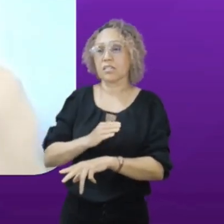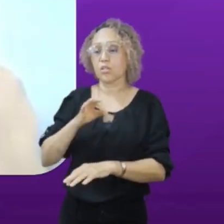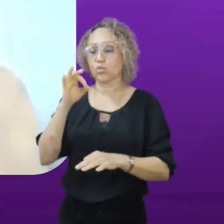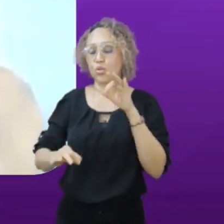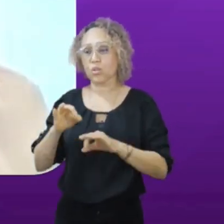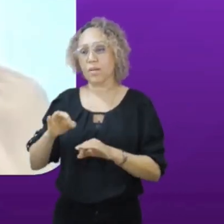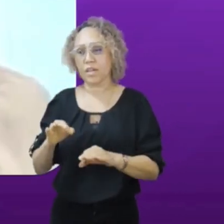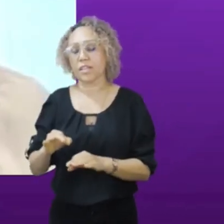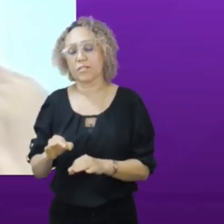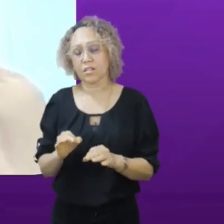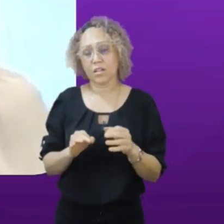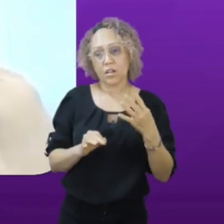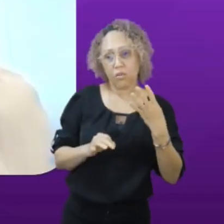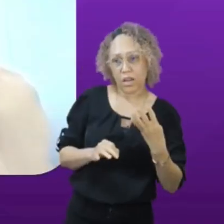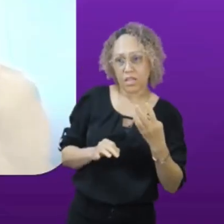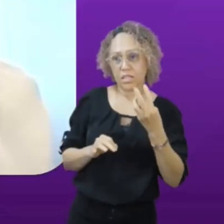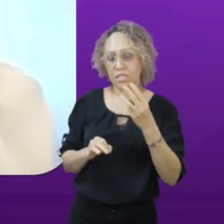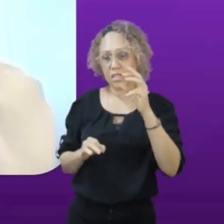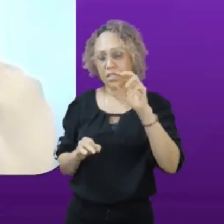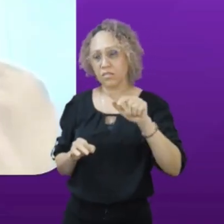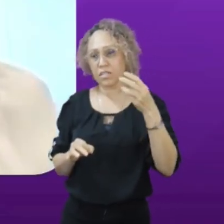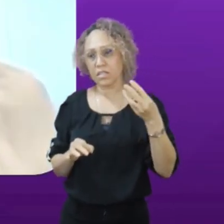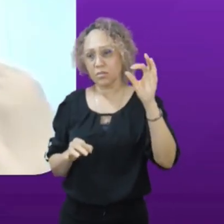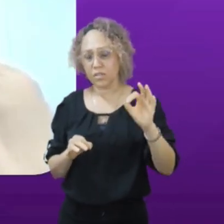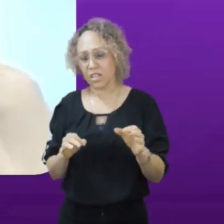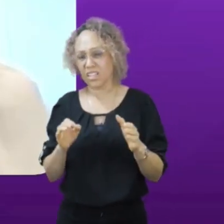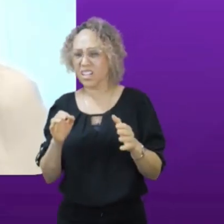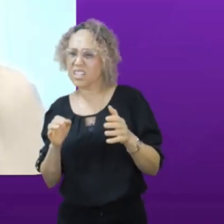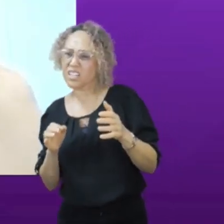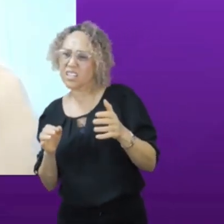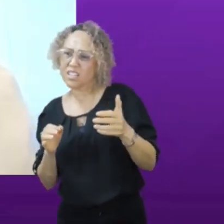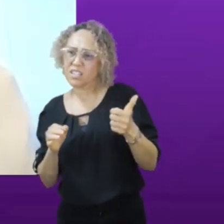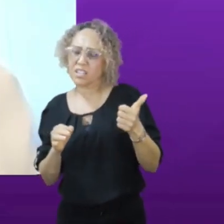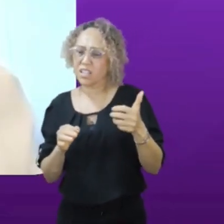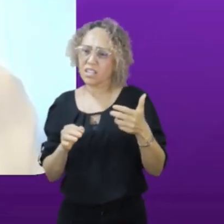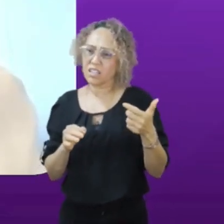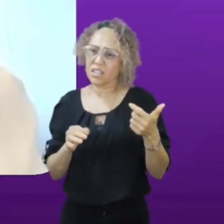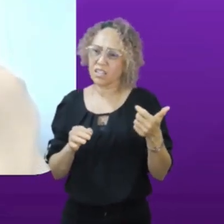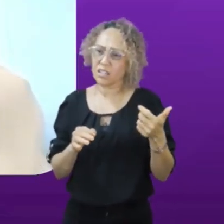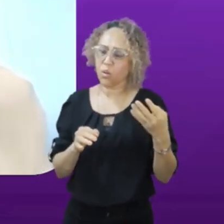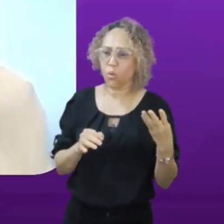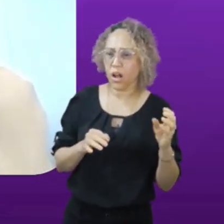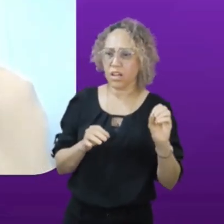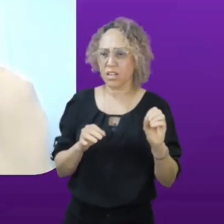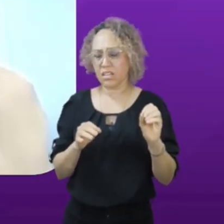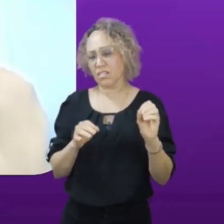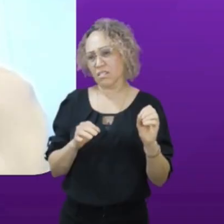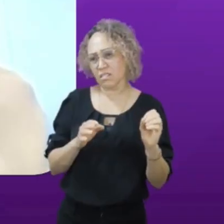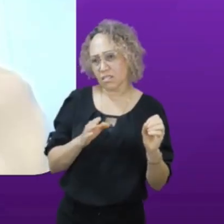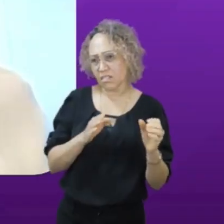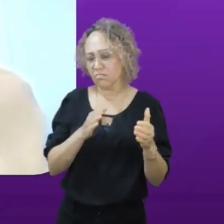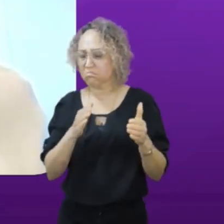48,3% tem idade entre 18 e 29 anos e 30,1% tem ensino fundamental incompleto. Então, dizer